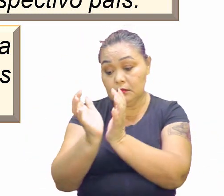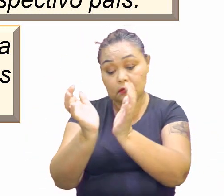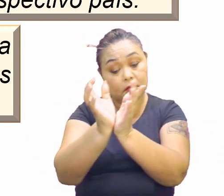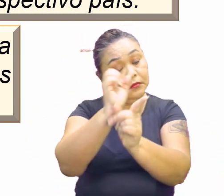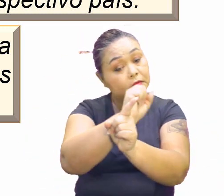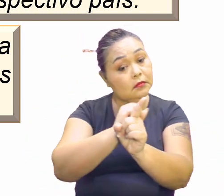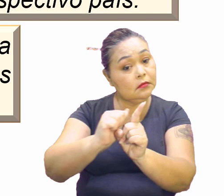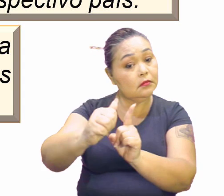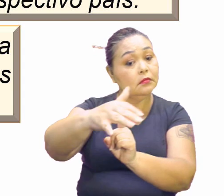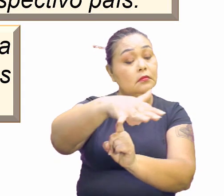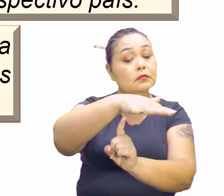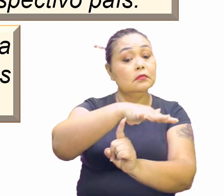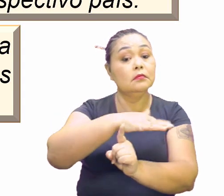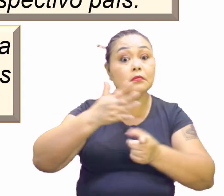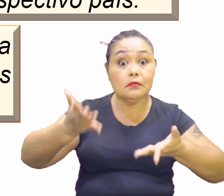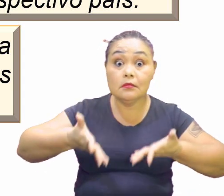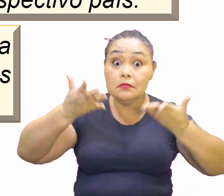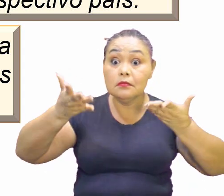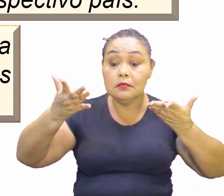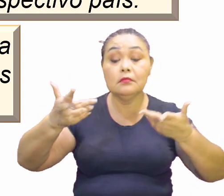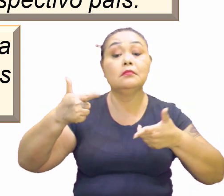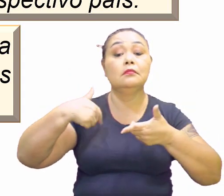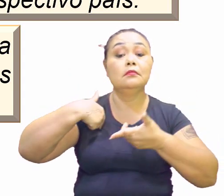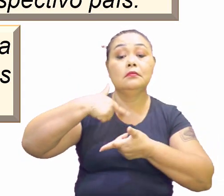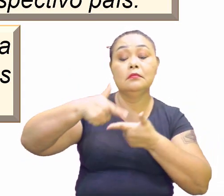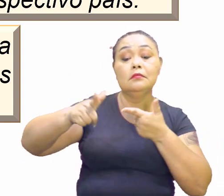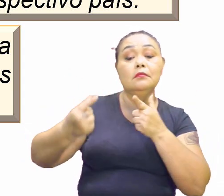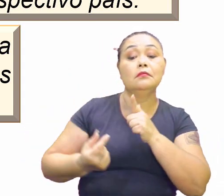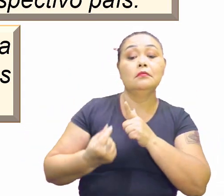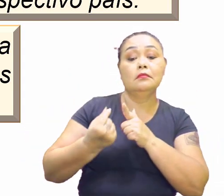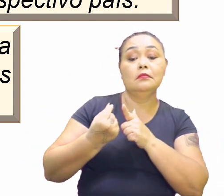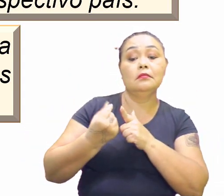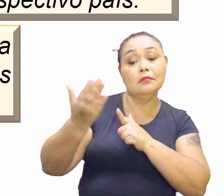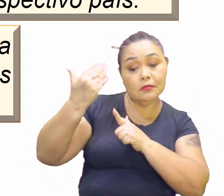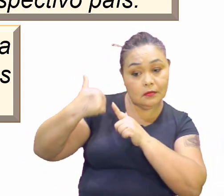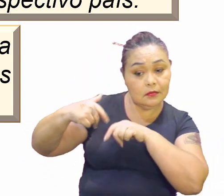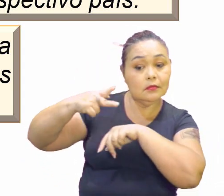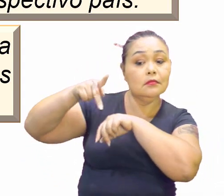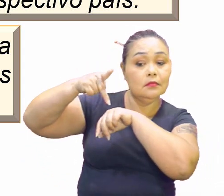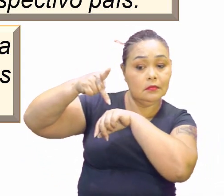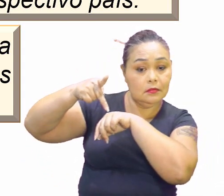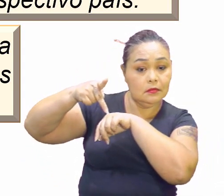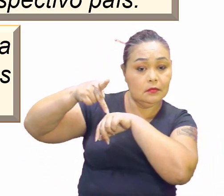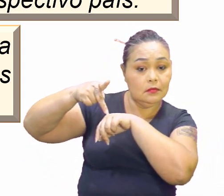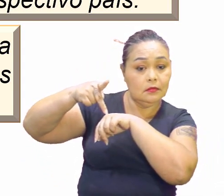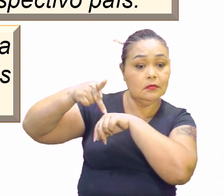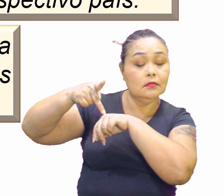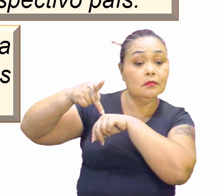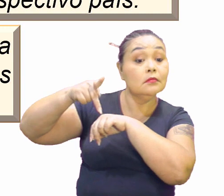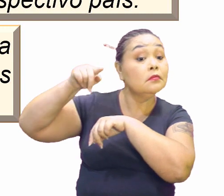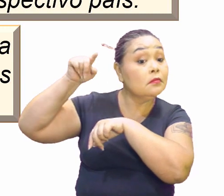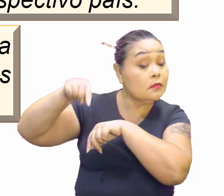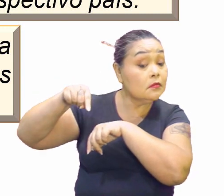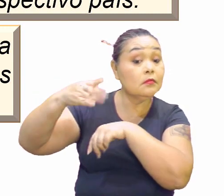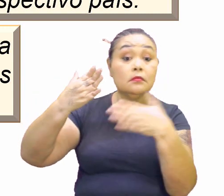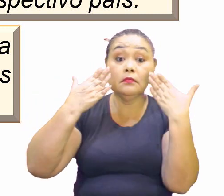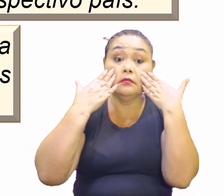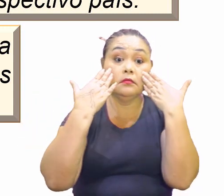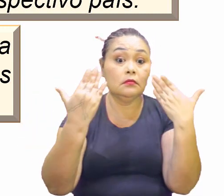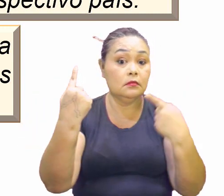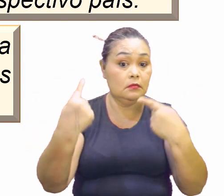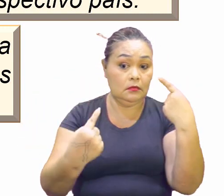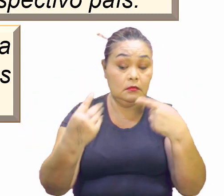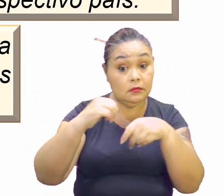as camadas sociais infladas da crise econômica no respectivo país. Assim,